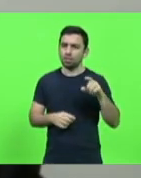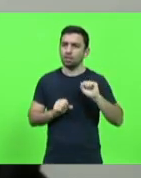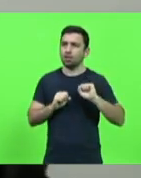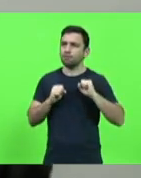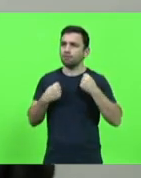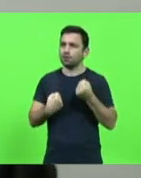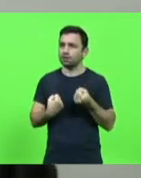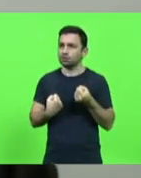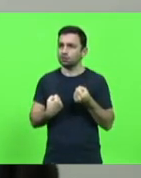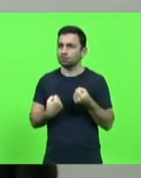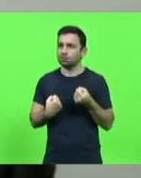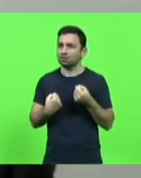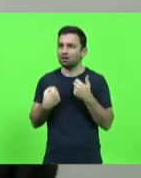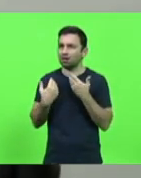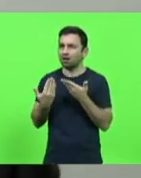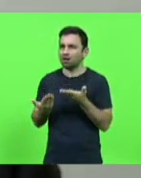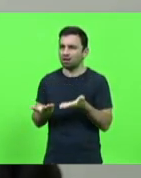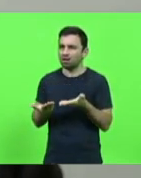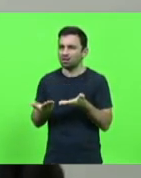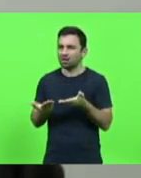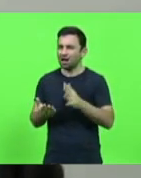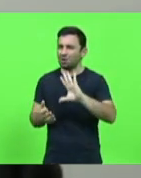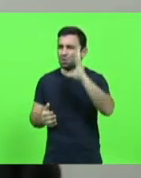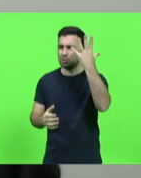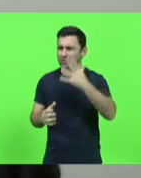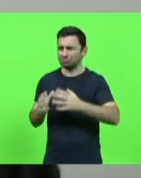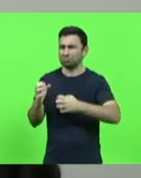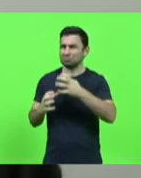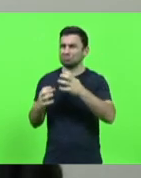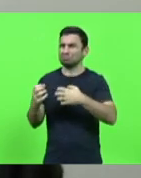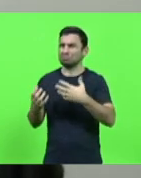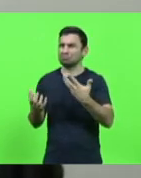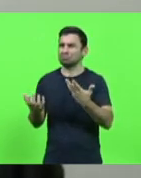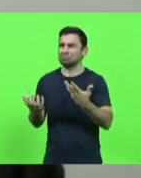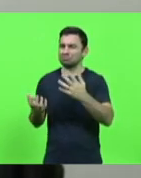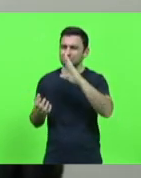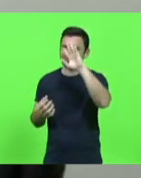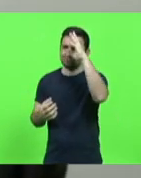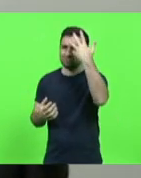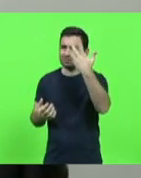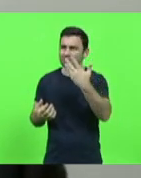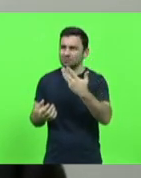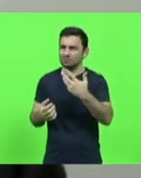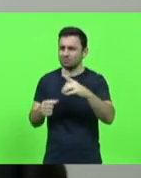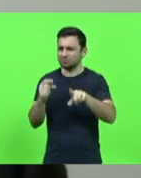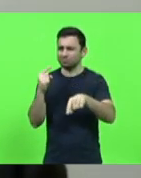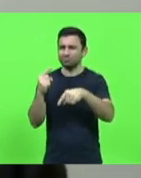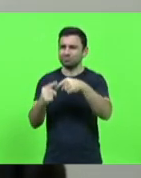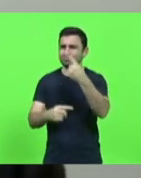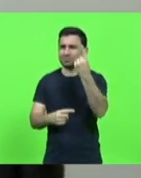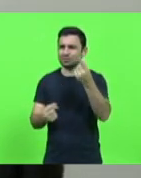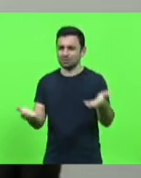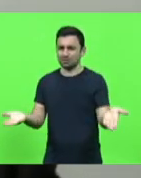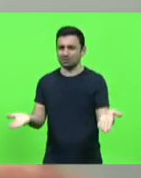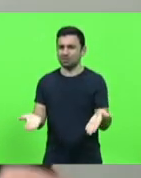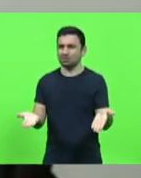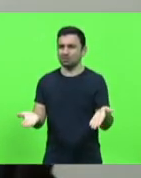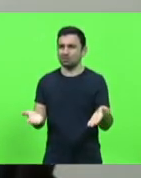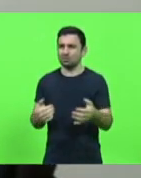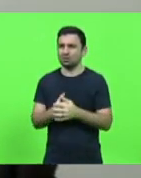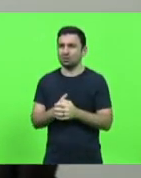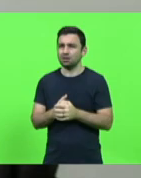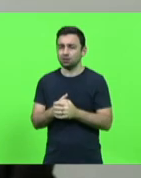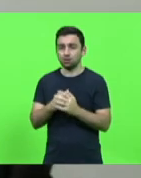uma prática selvagem, uma prática totalmente descabida na modernidade, de ver